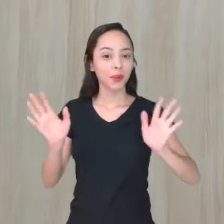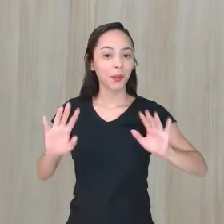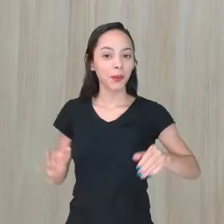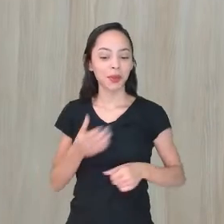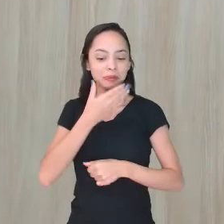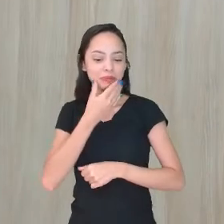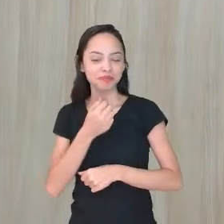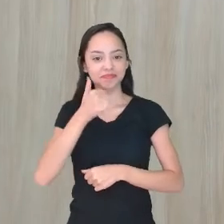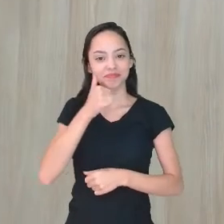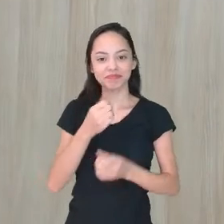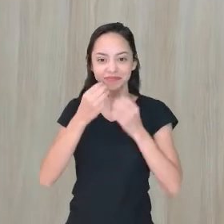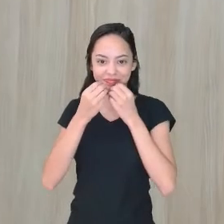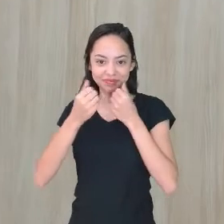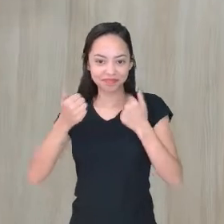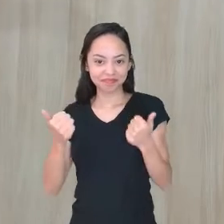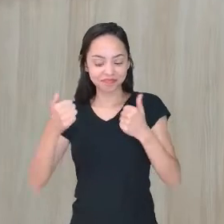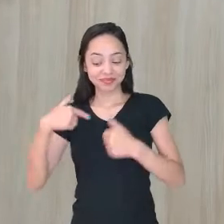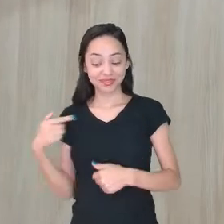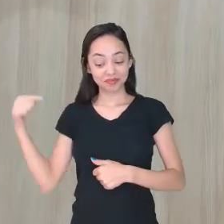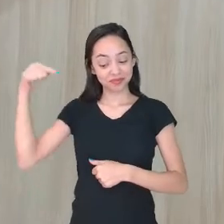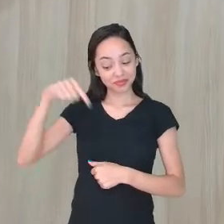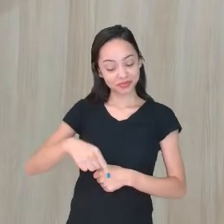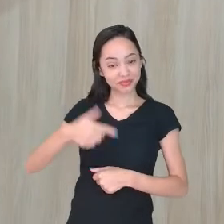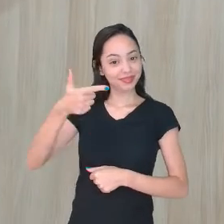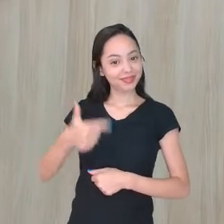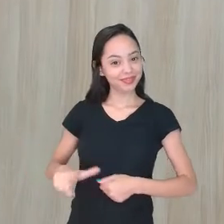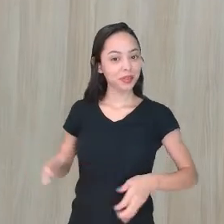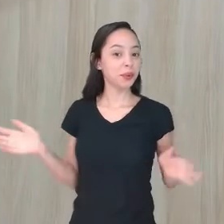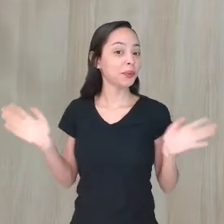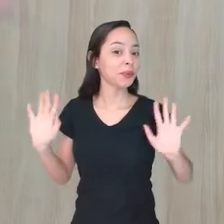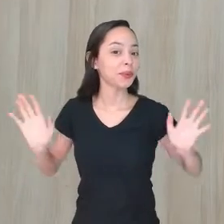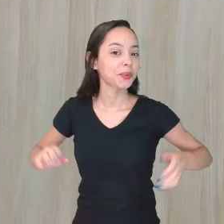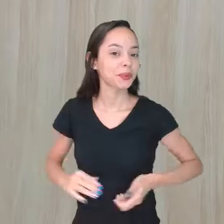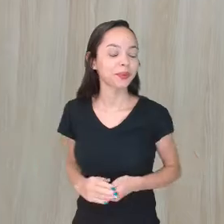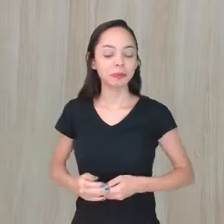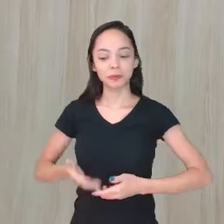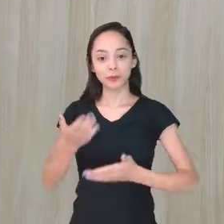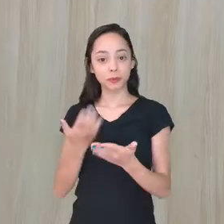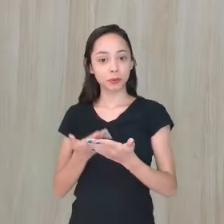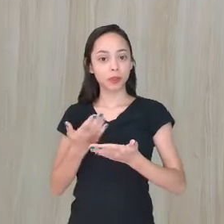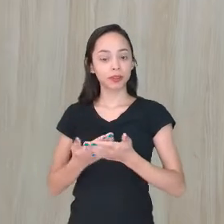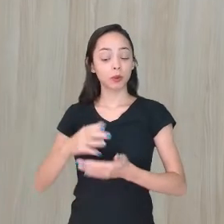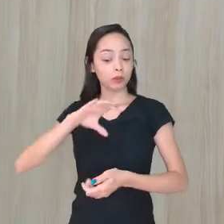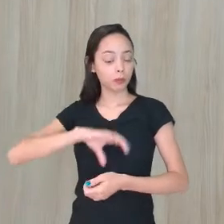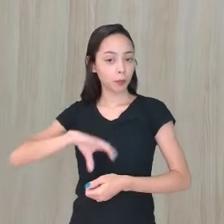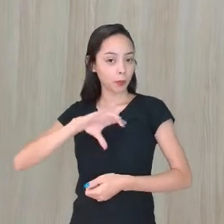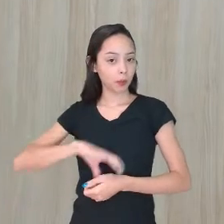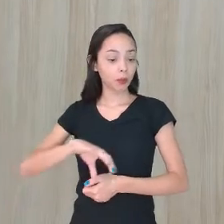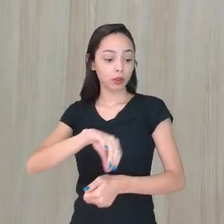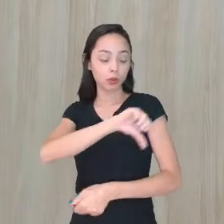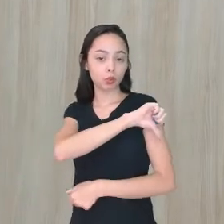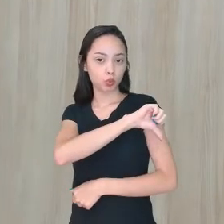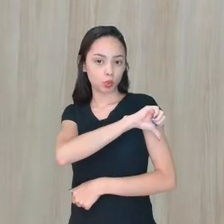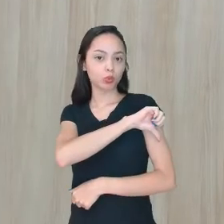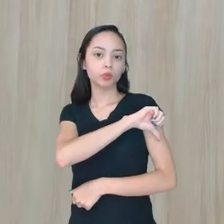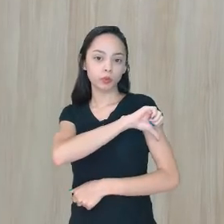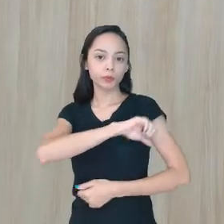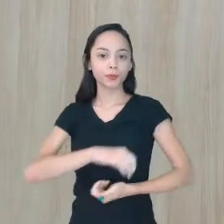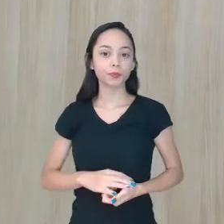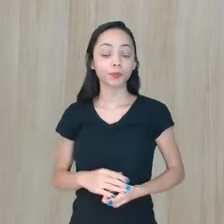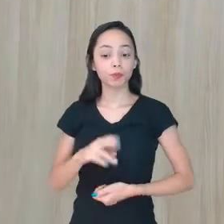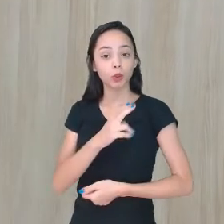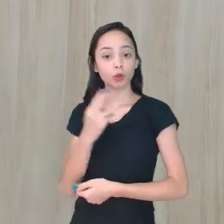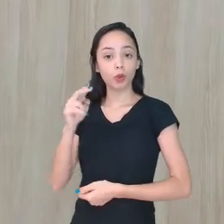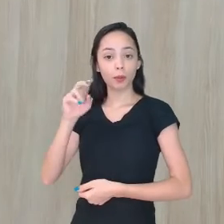meninas e meninos, tudo bem? Cá estou aqui novamente para dar aula para vocês de língua portuguesa do 9º ano. Eu sou Camille